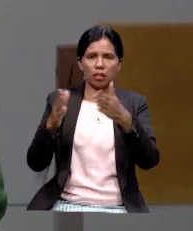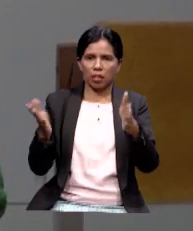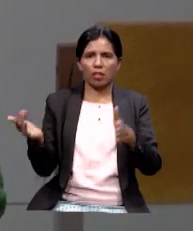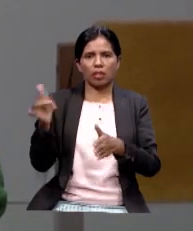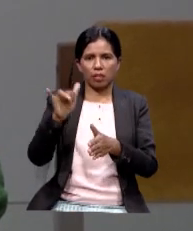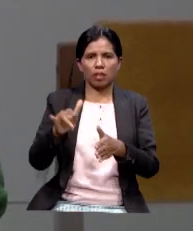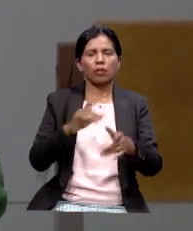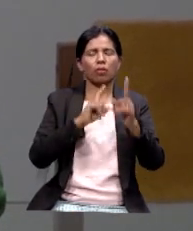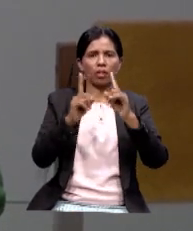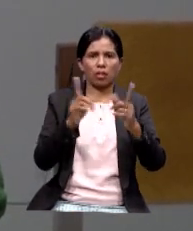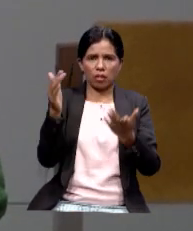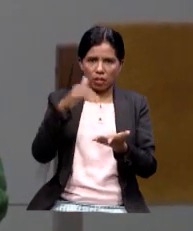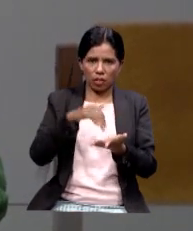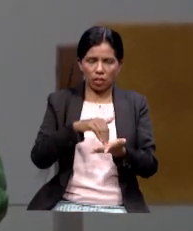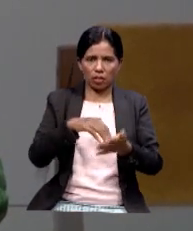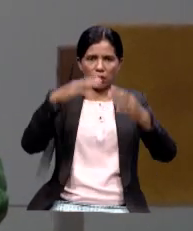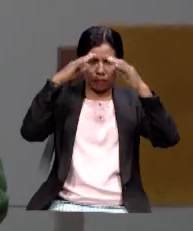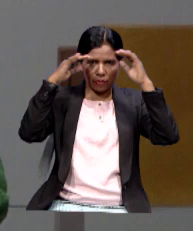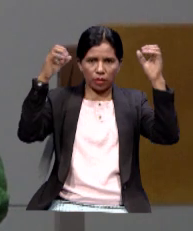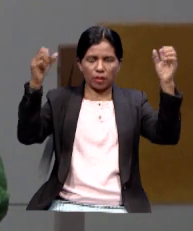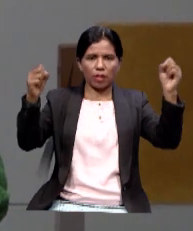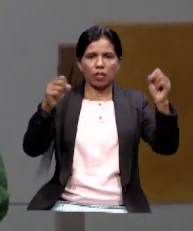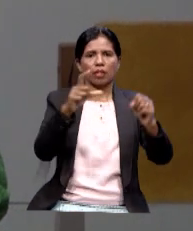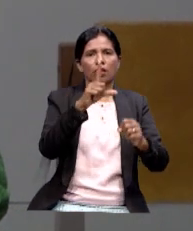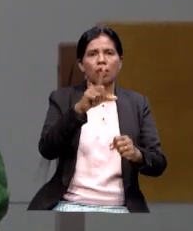o presidente Lula,